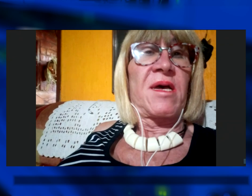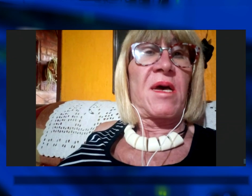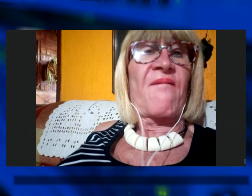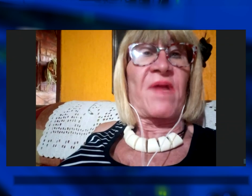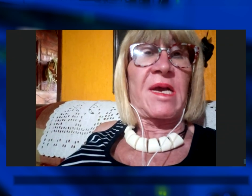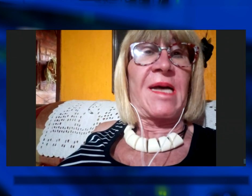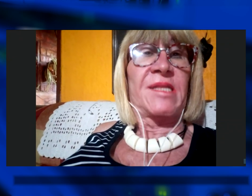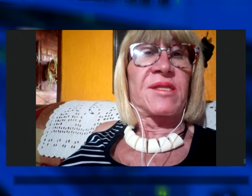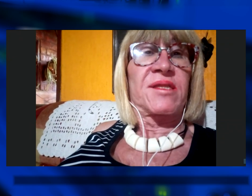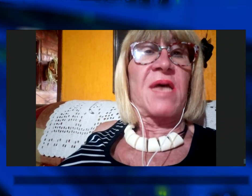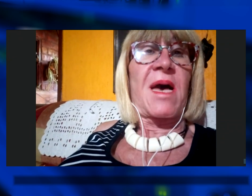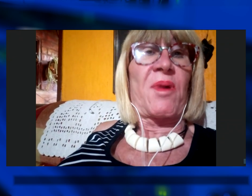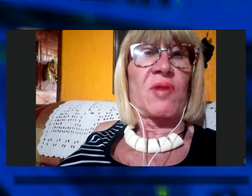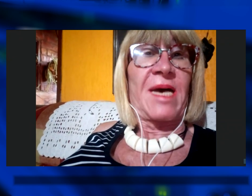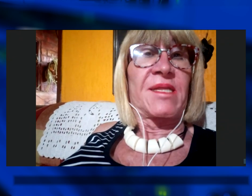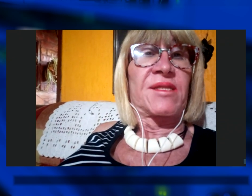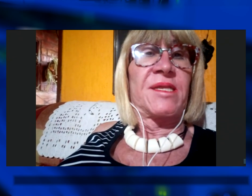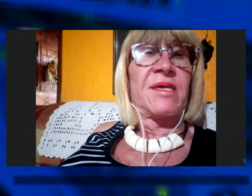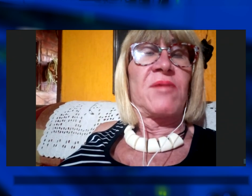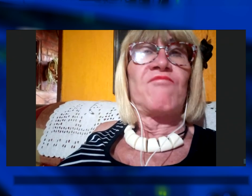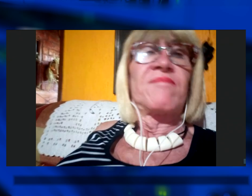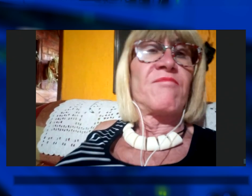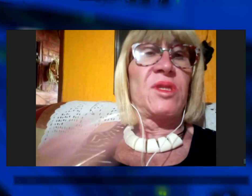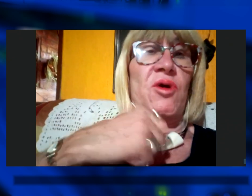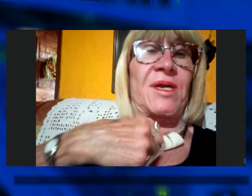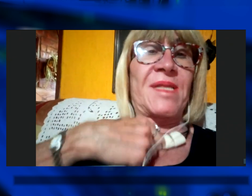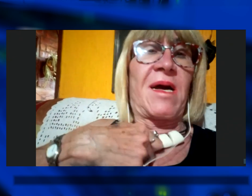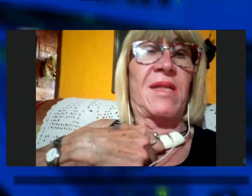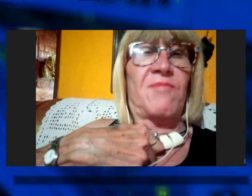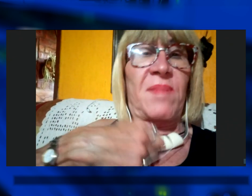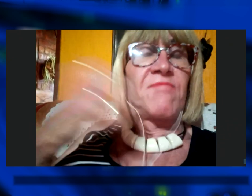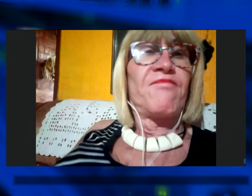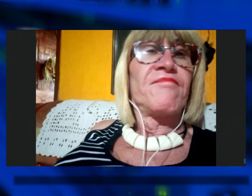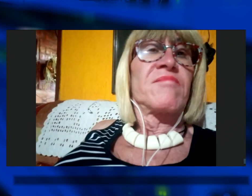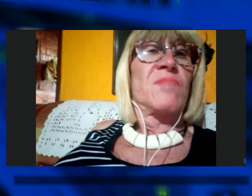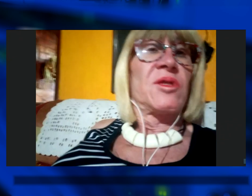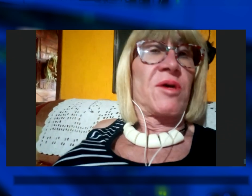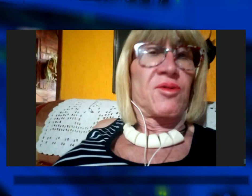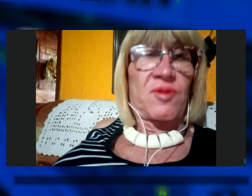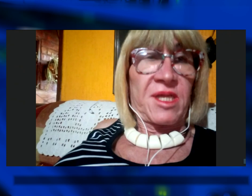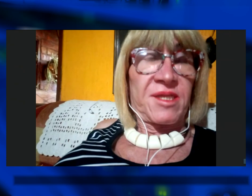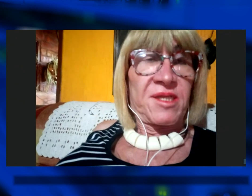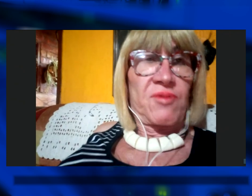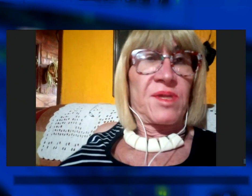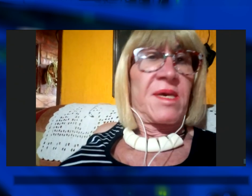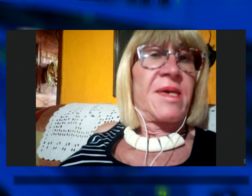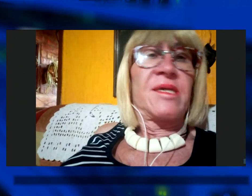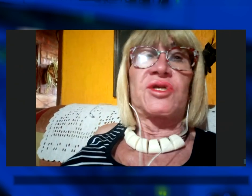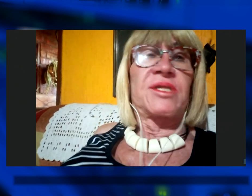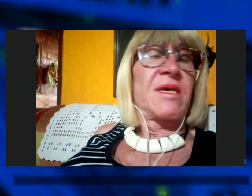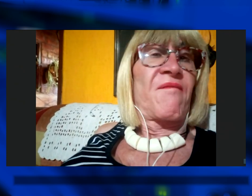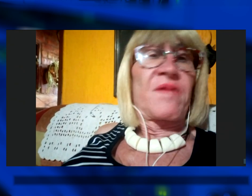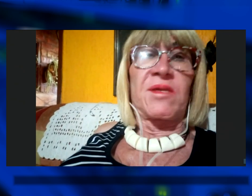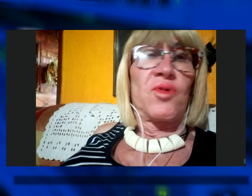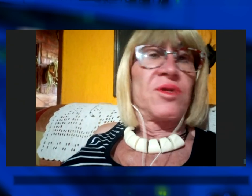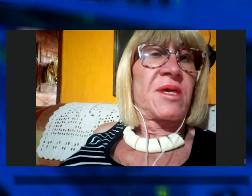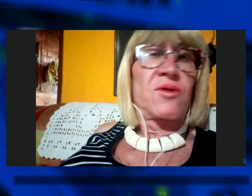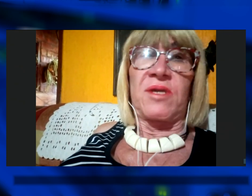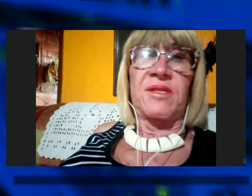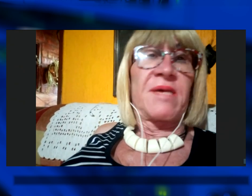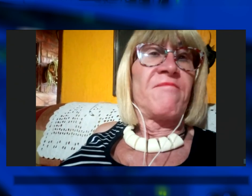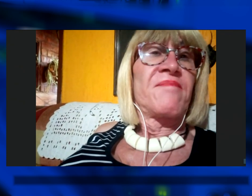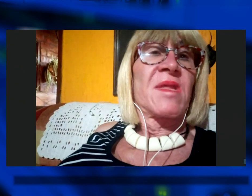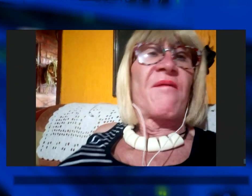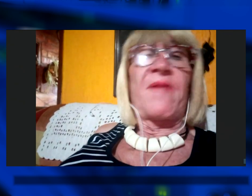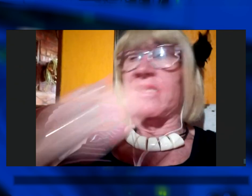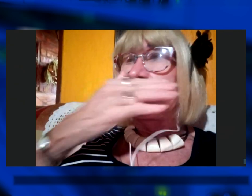morta, apacada, apaulada, me dói na alma, me dói no coração. A gente tem que fazer muita